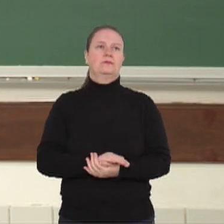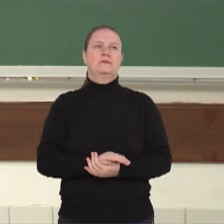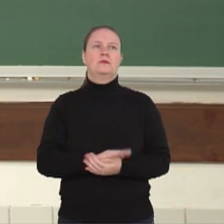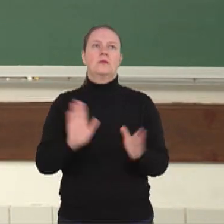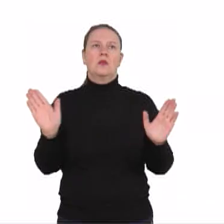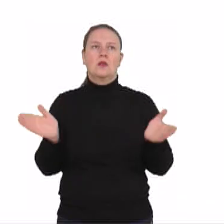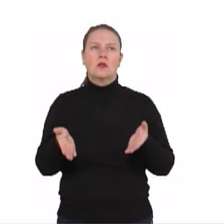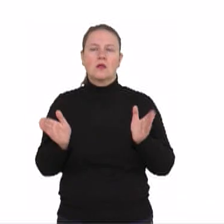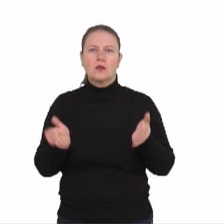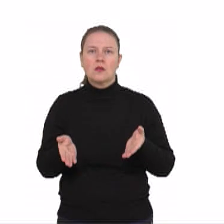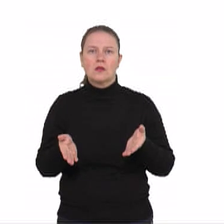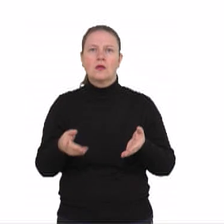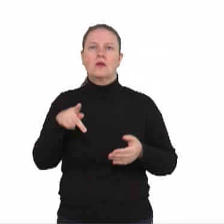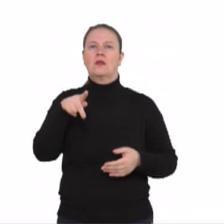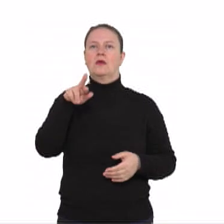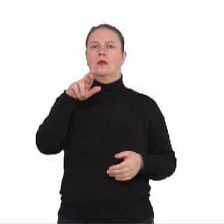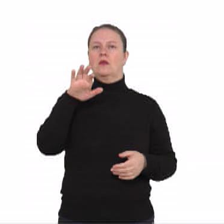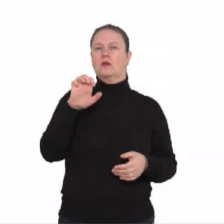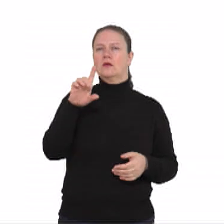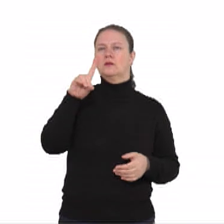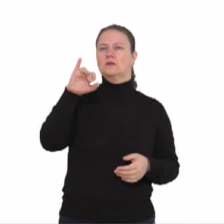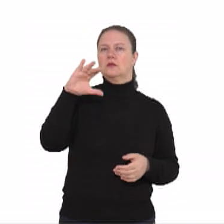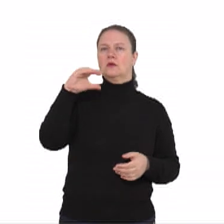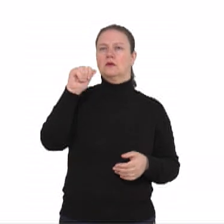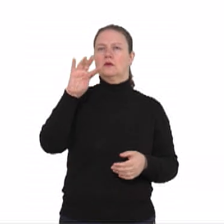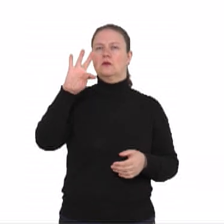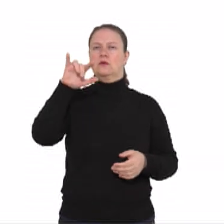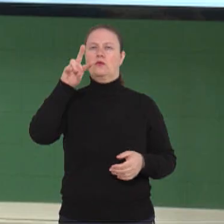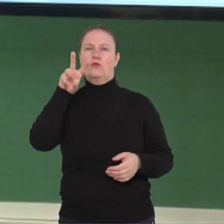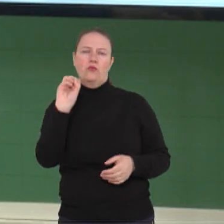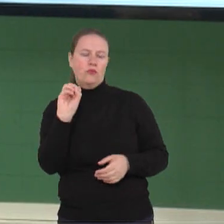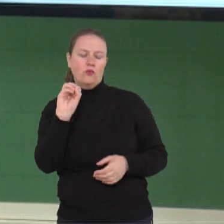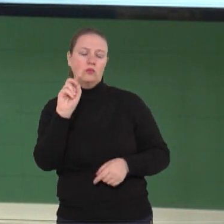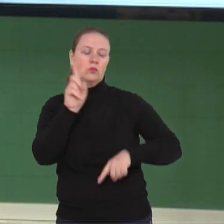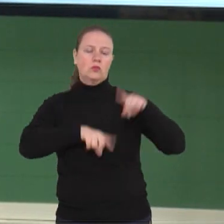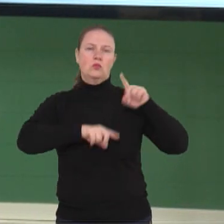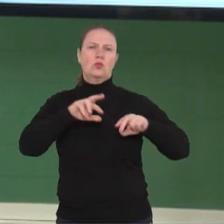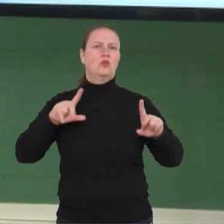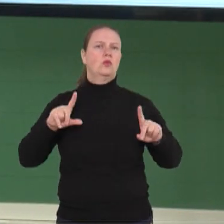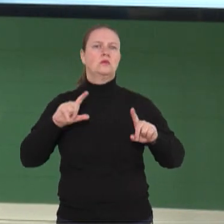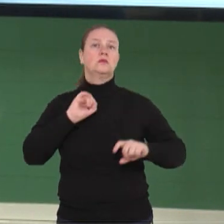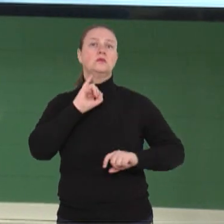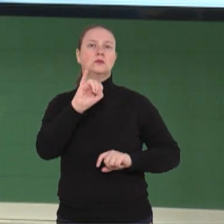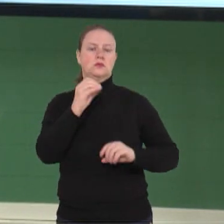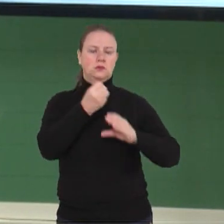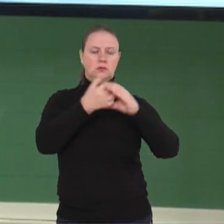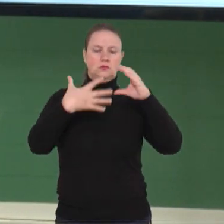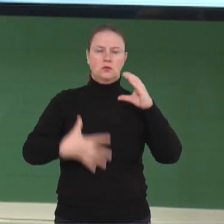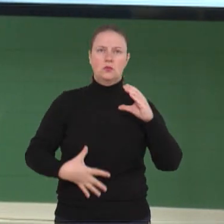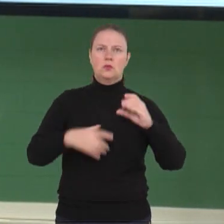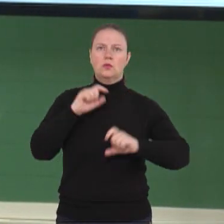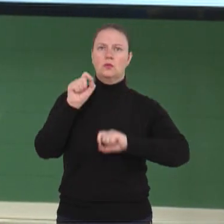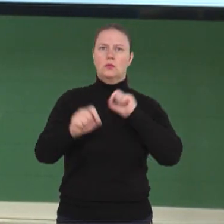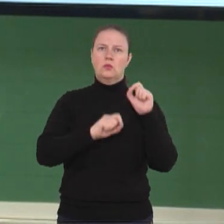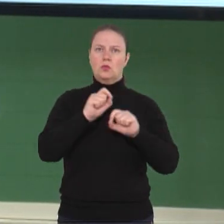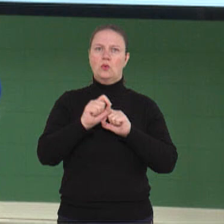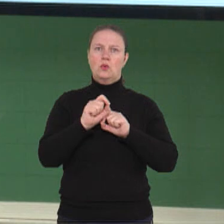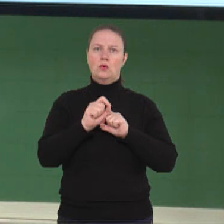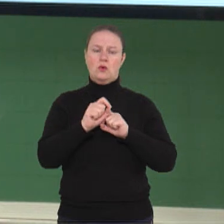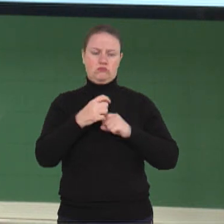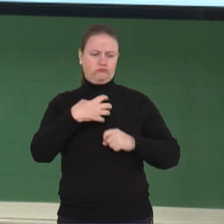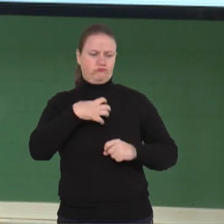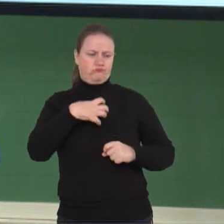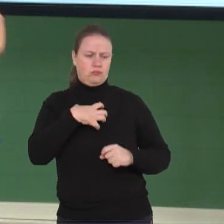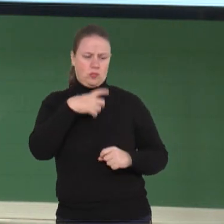vamos para o predicativo do objeto. Se o predicativo do sujeito é uma característica, atributo ou estado